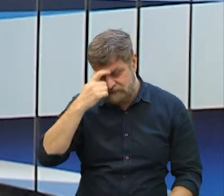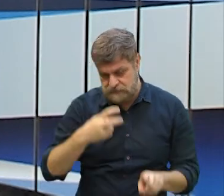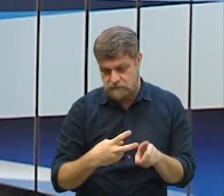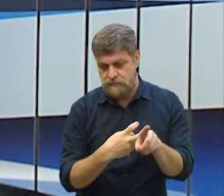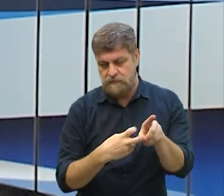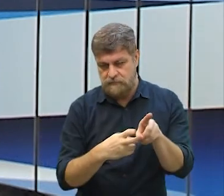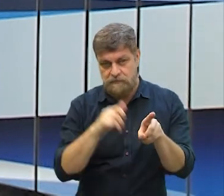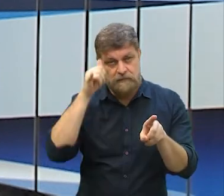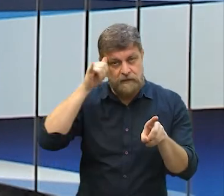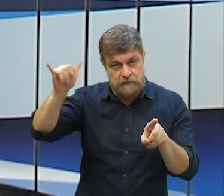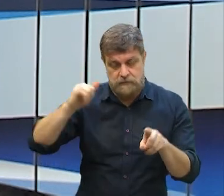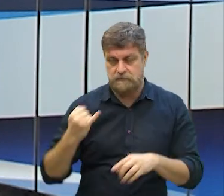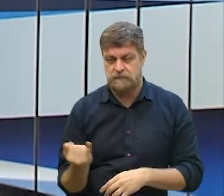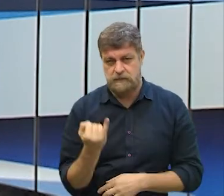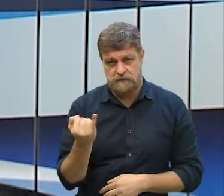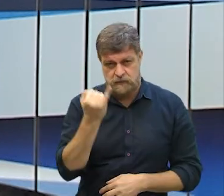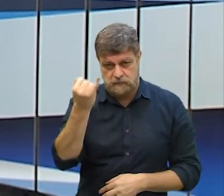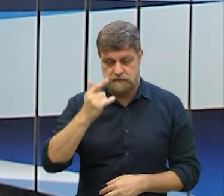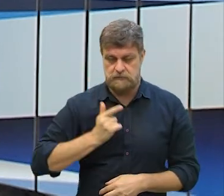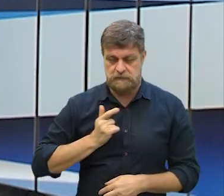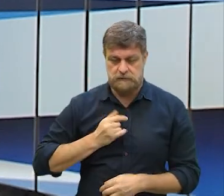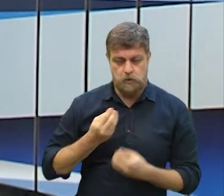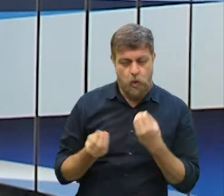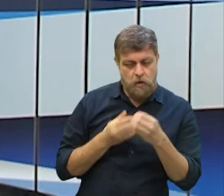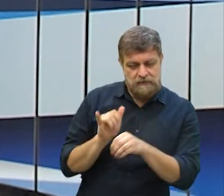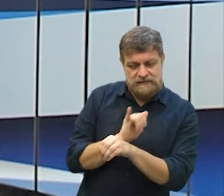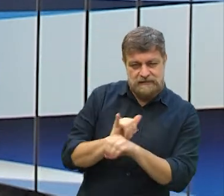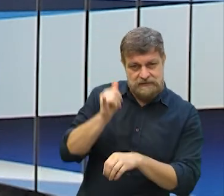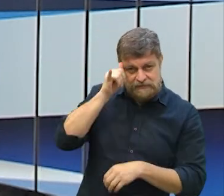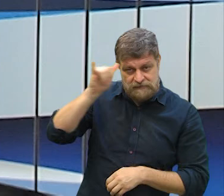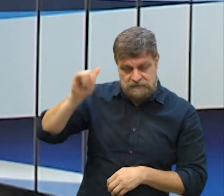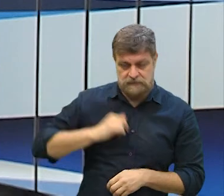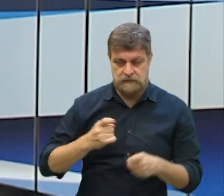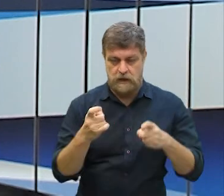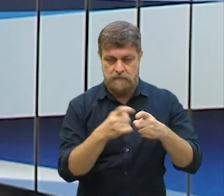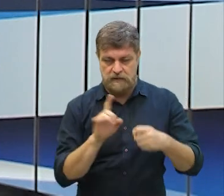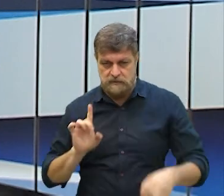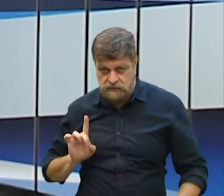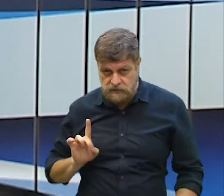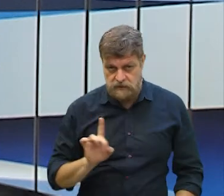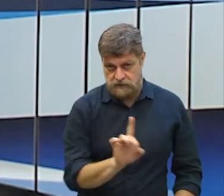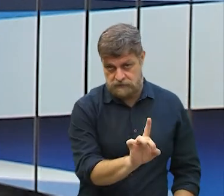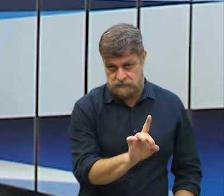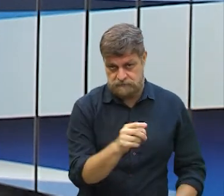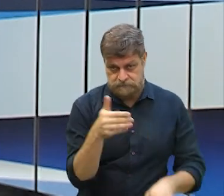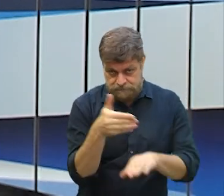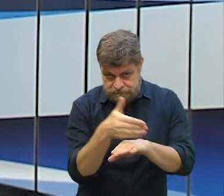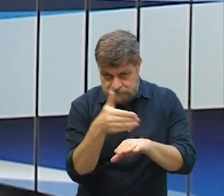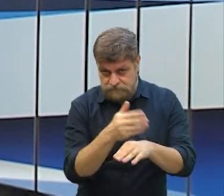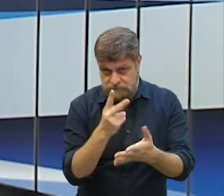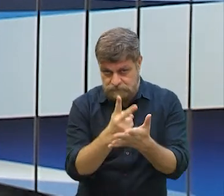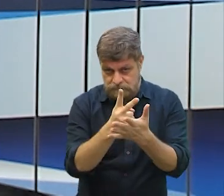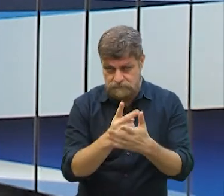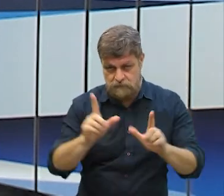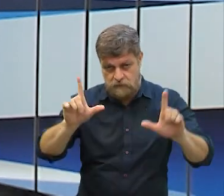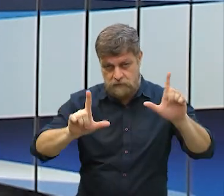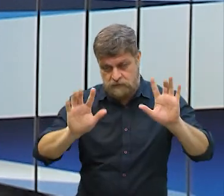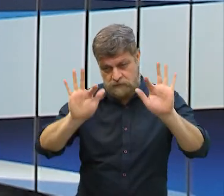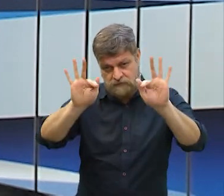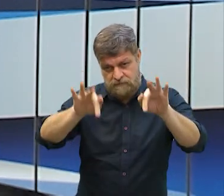ao câncer de próstata, mas é importante esta prevenção, sempre a ida a um médico, a um especialista.